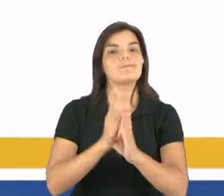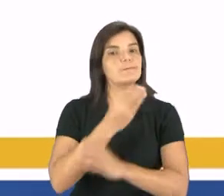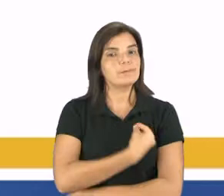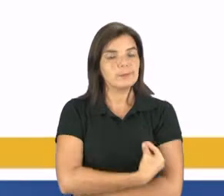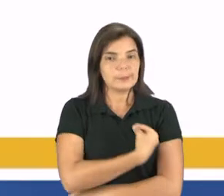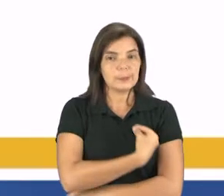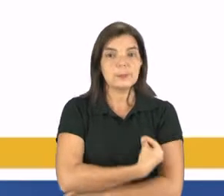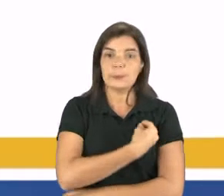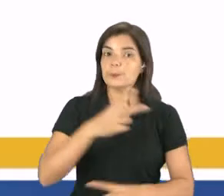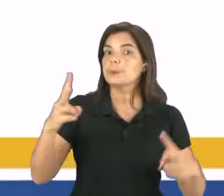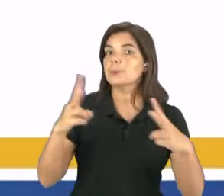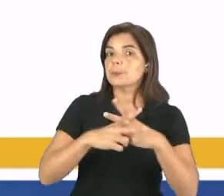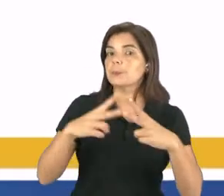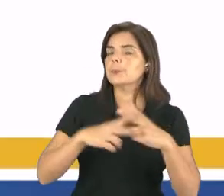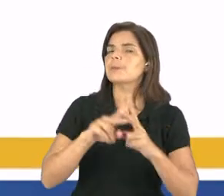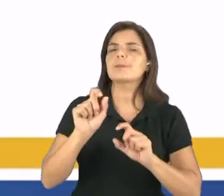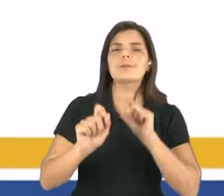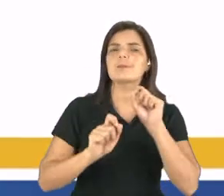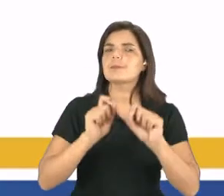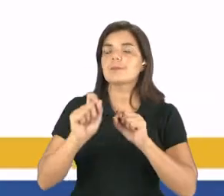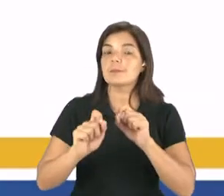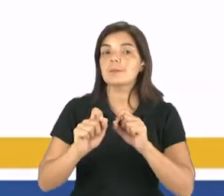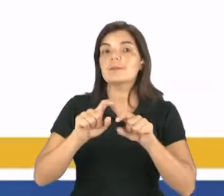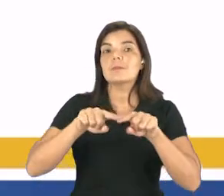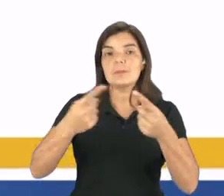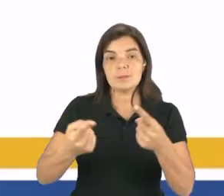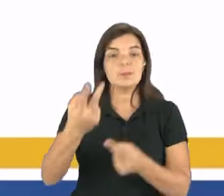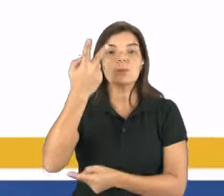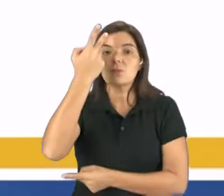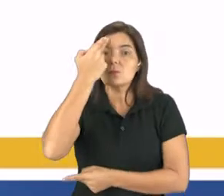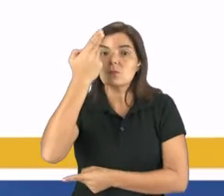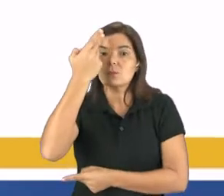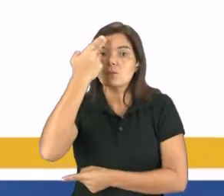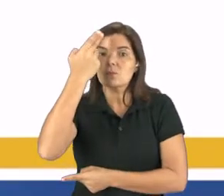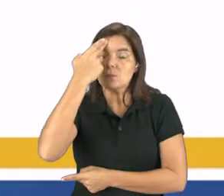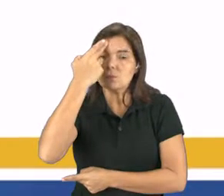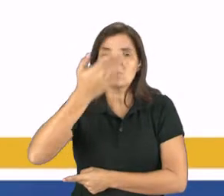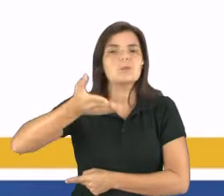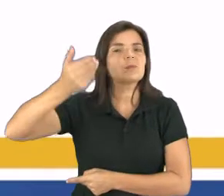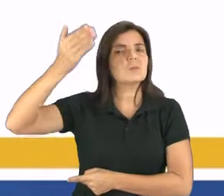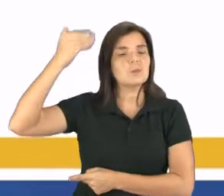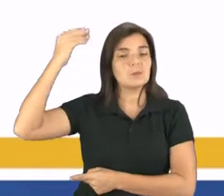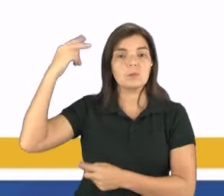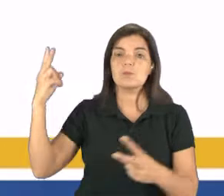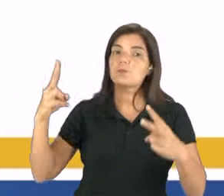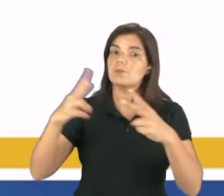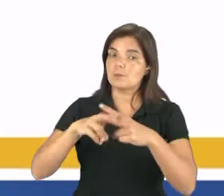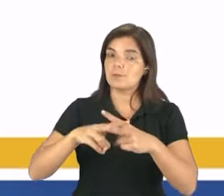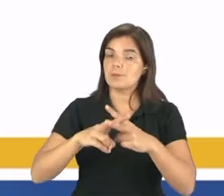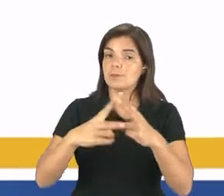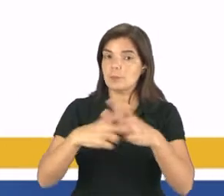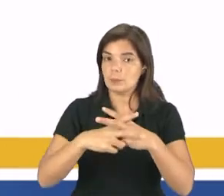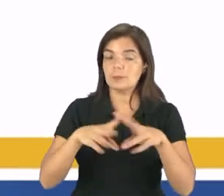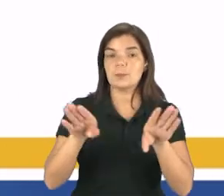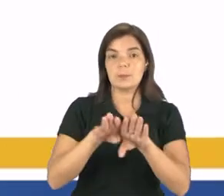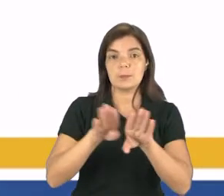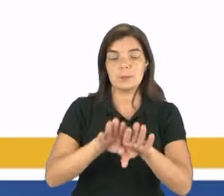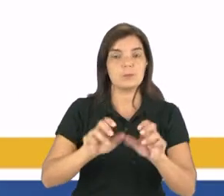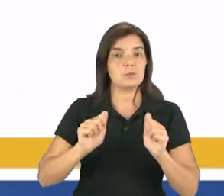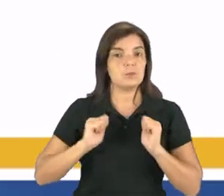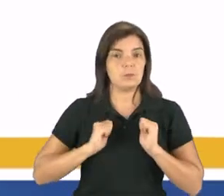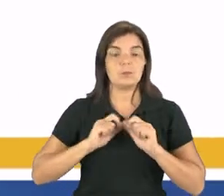sobrevivência. A luta para eles era o meio mais natural e primitivo de ataque e defesa.